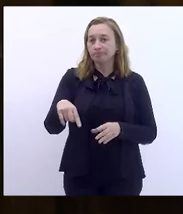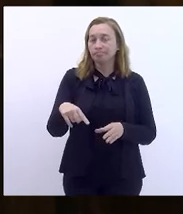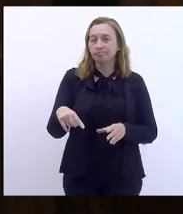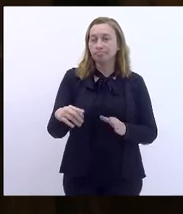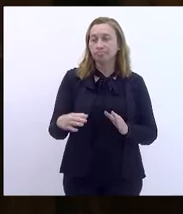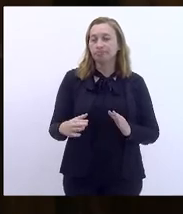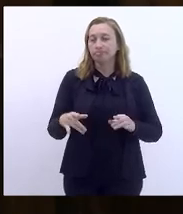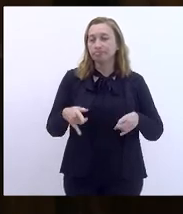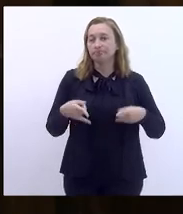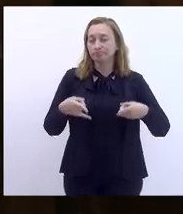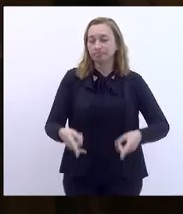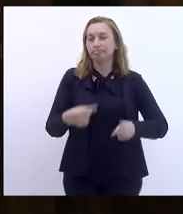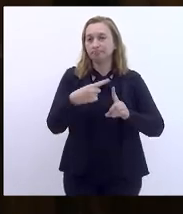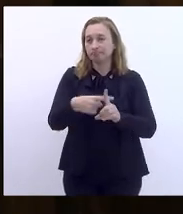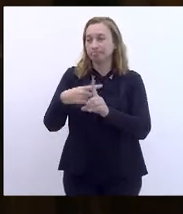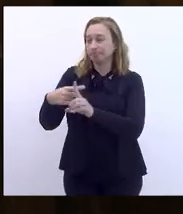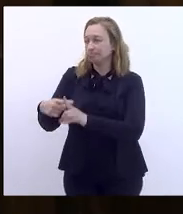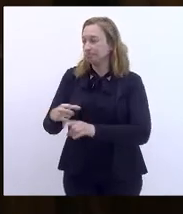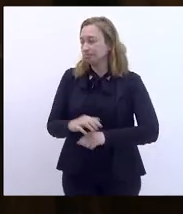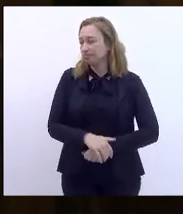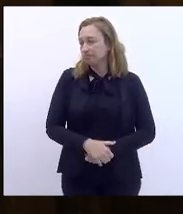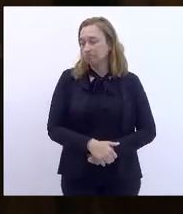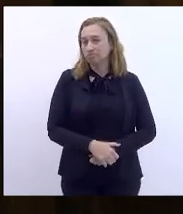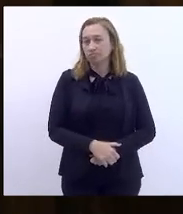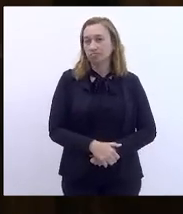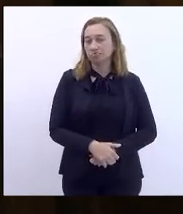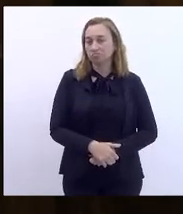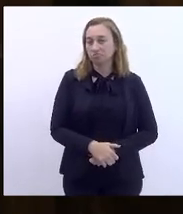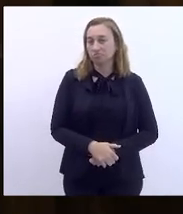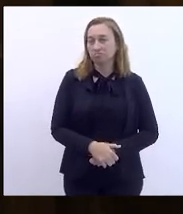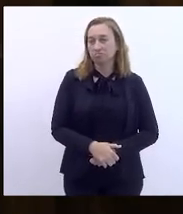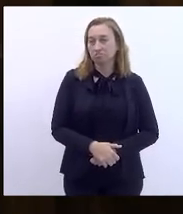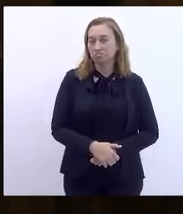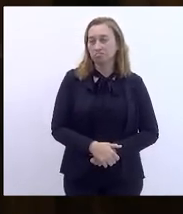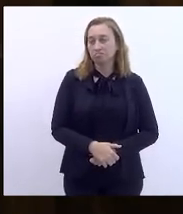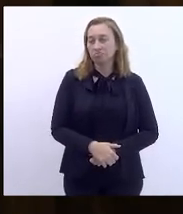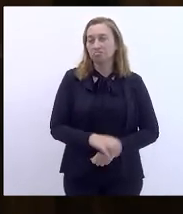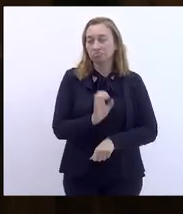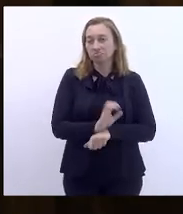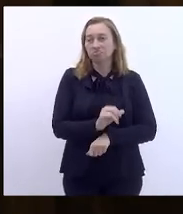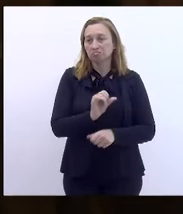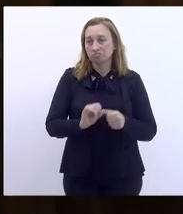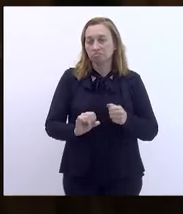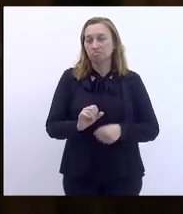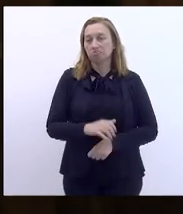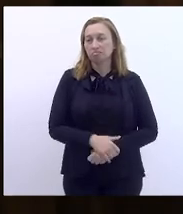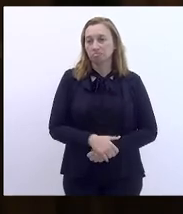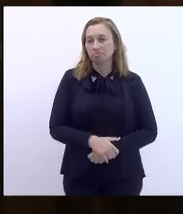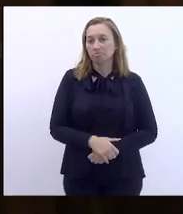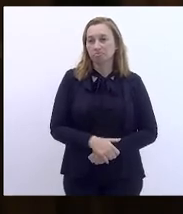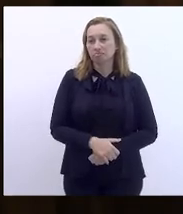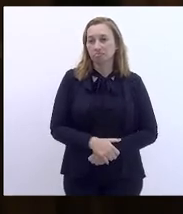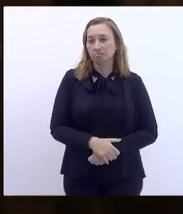do cemitério enterrando-o minha mãe E aí você que o Estado faz